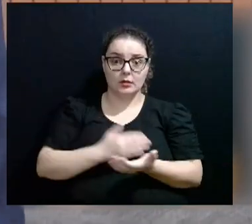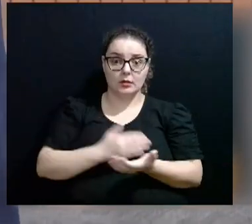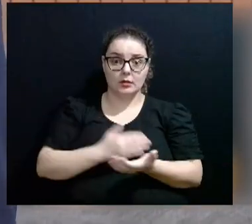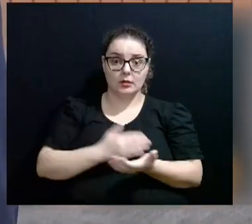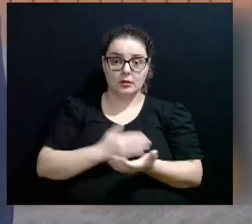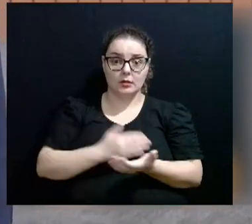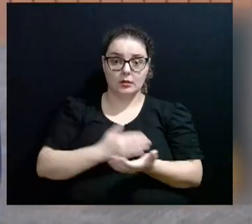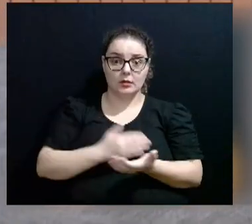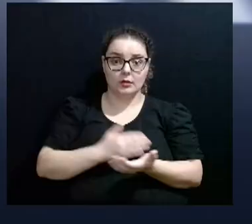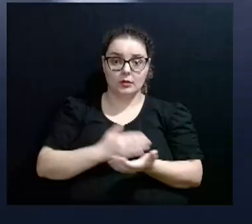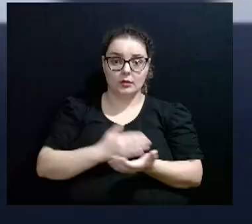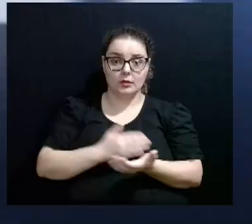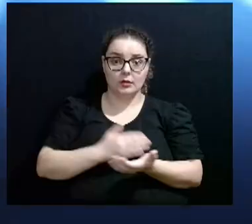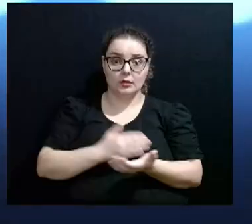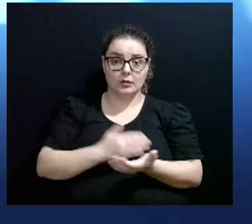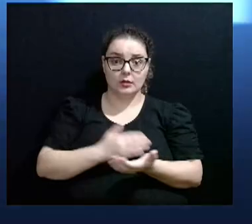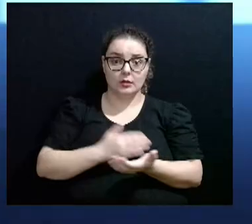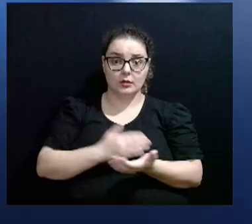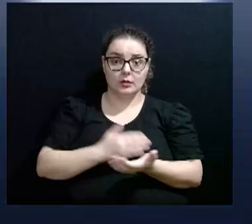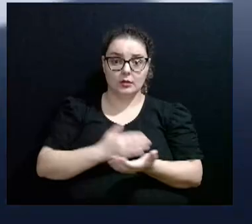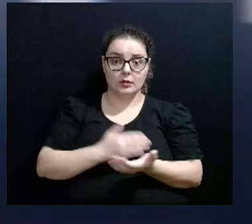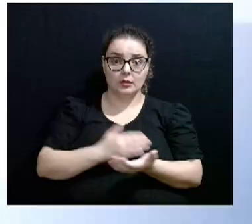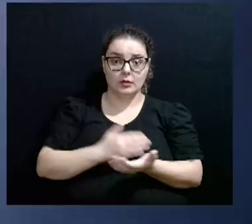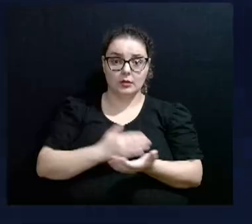para segurança pública.